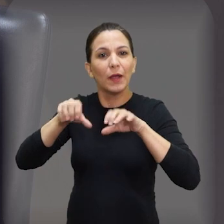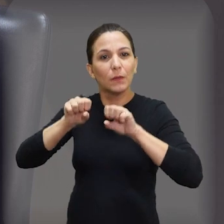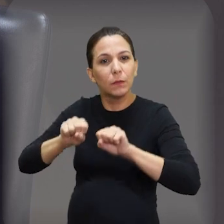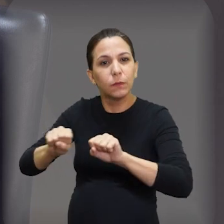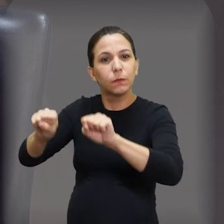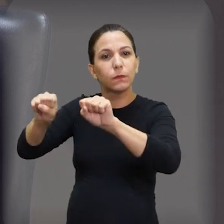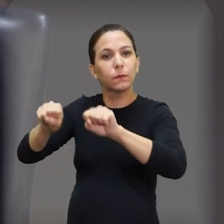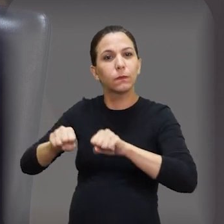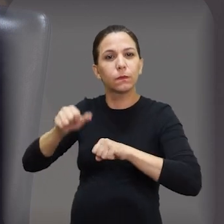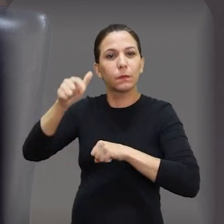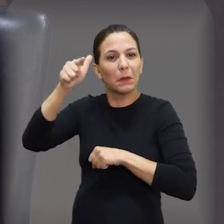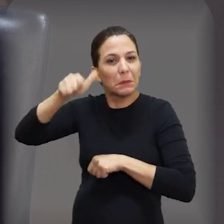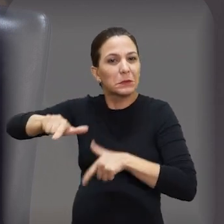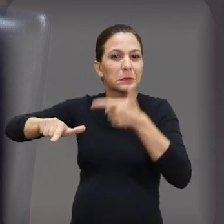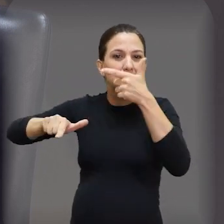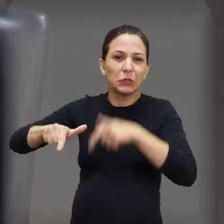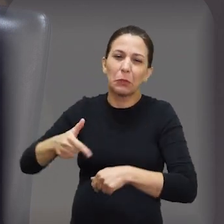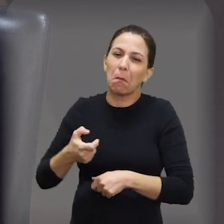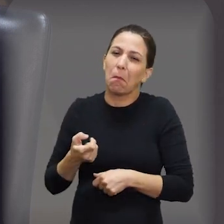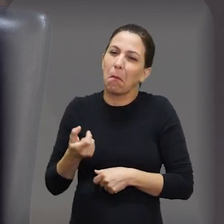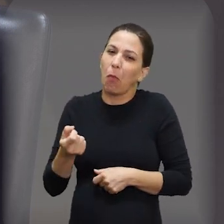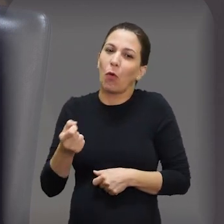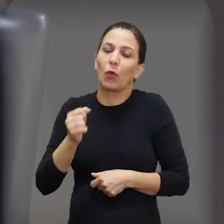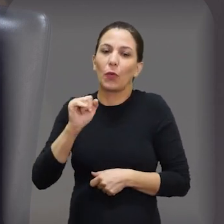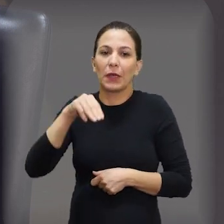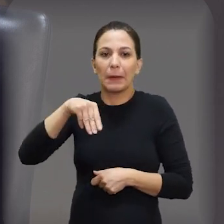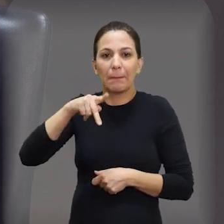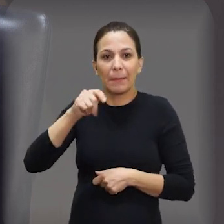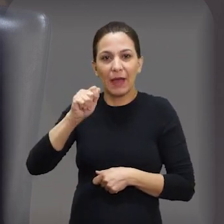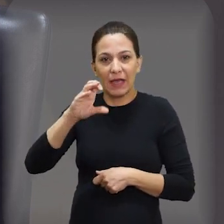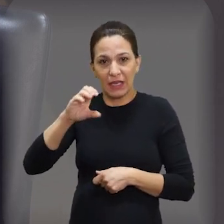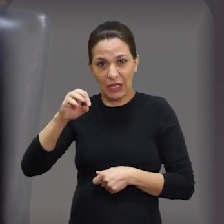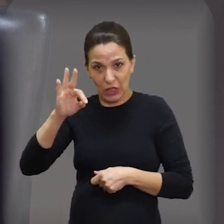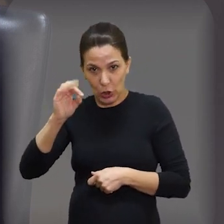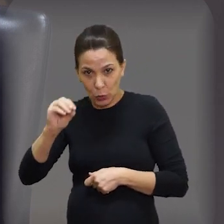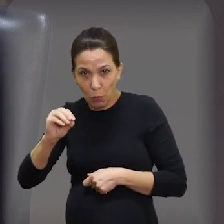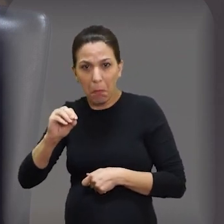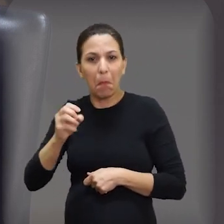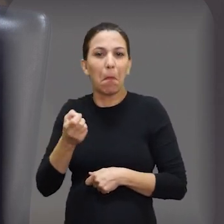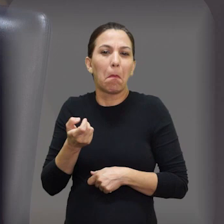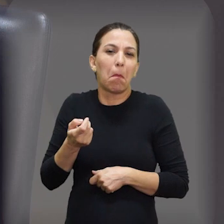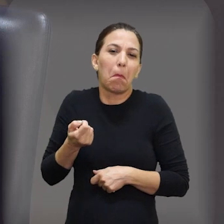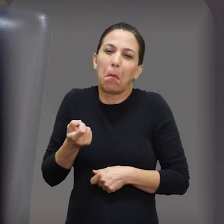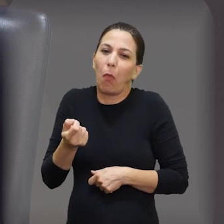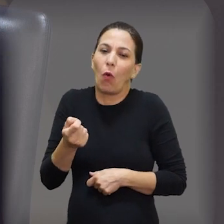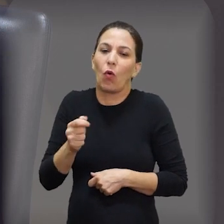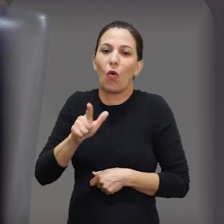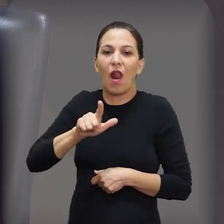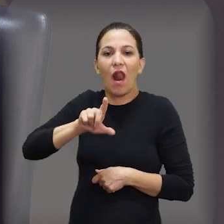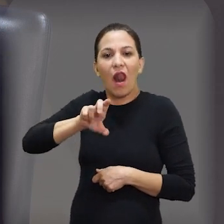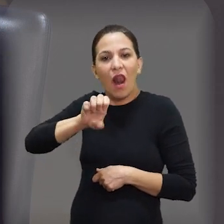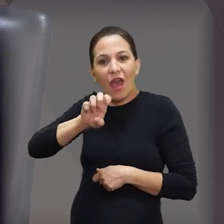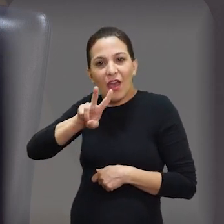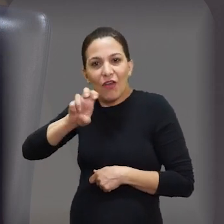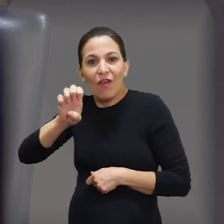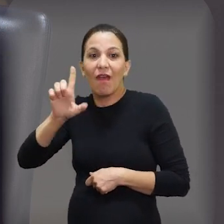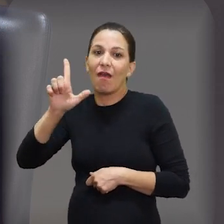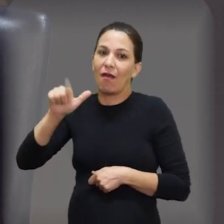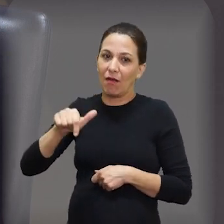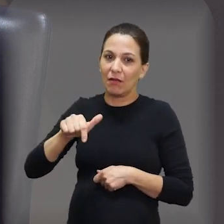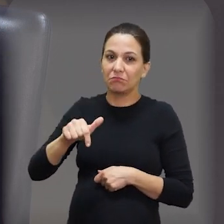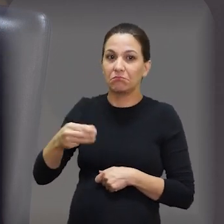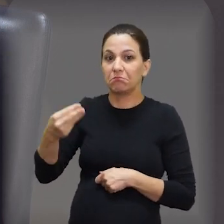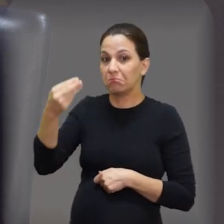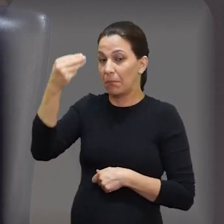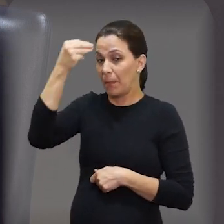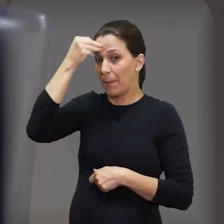baixa repetição, tem exercícios com pouquíssimo impacto também, e os